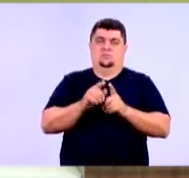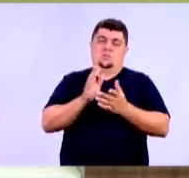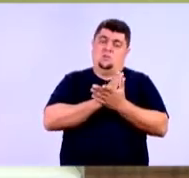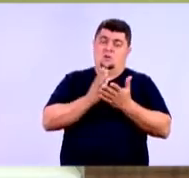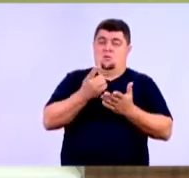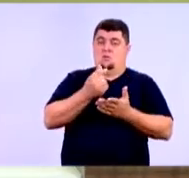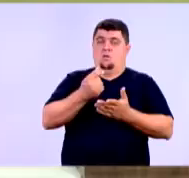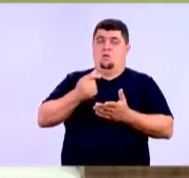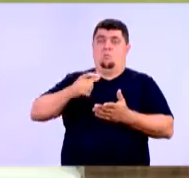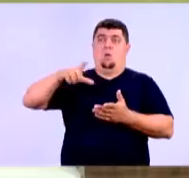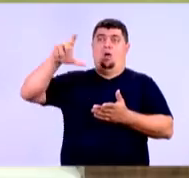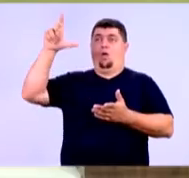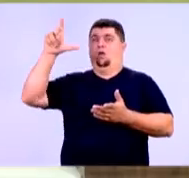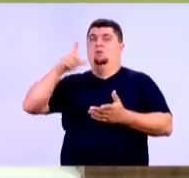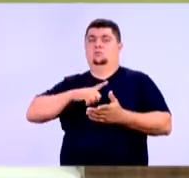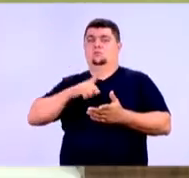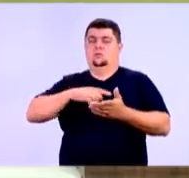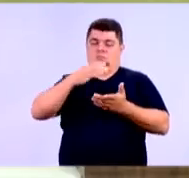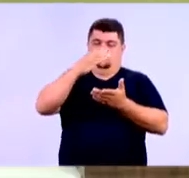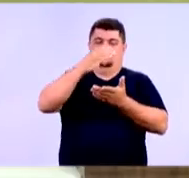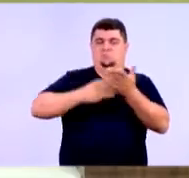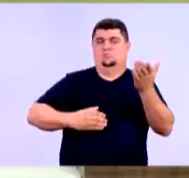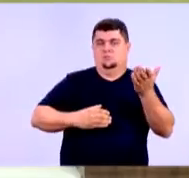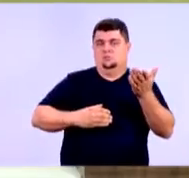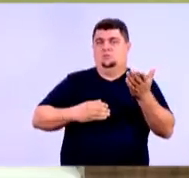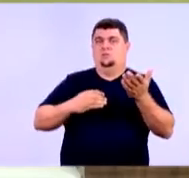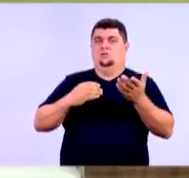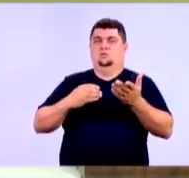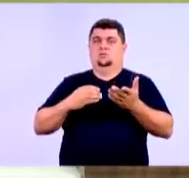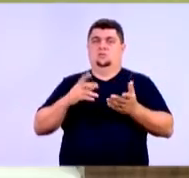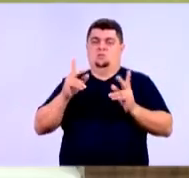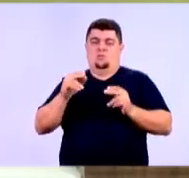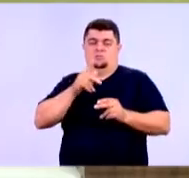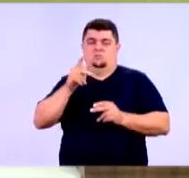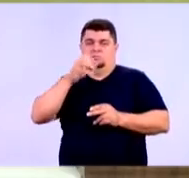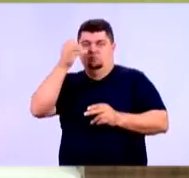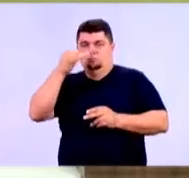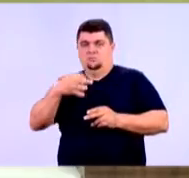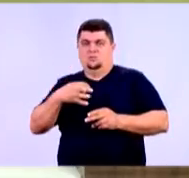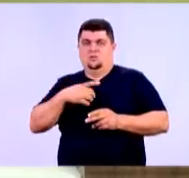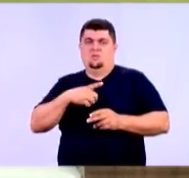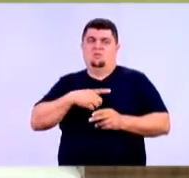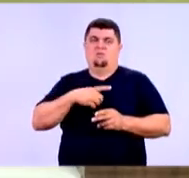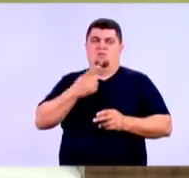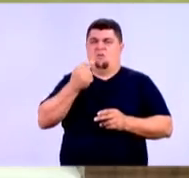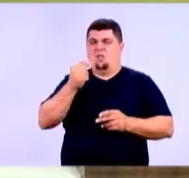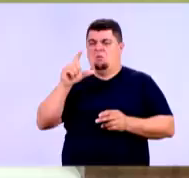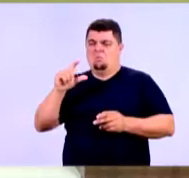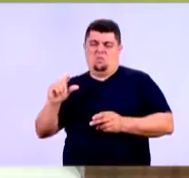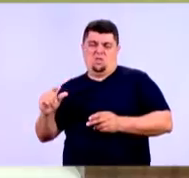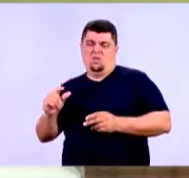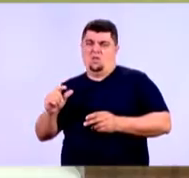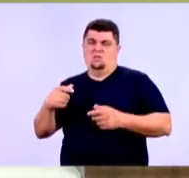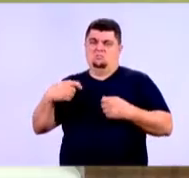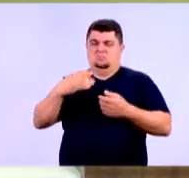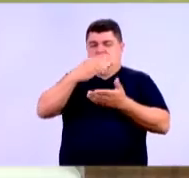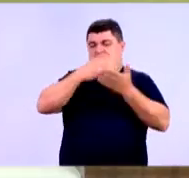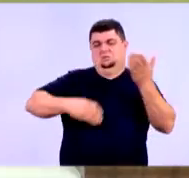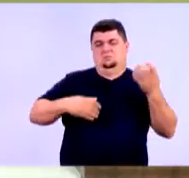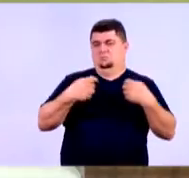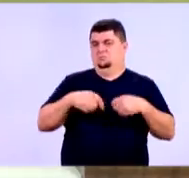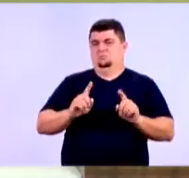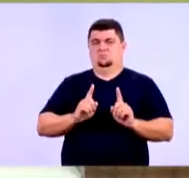é tratado o contrato e as garantias. Para, que nem a professora Denise disse, para objetos de pequeno valor, normalmente esse